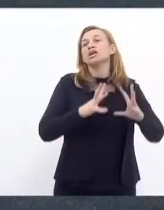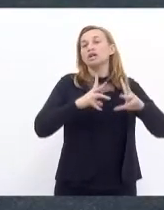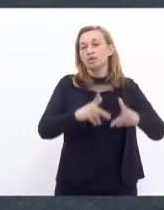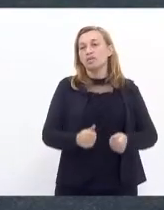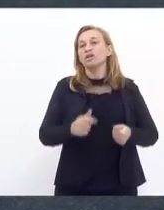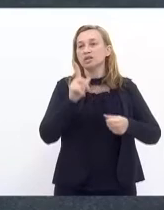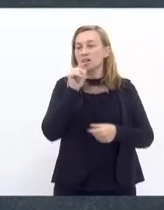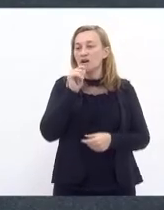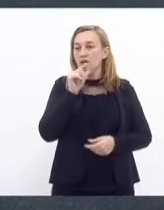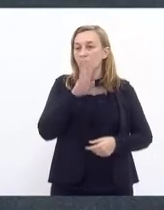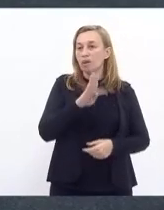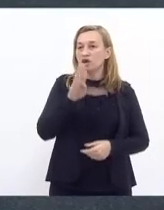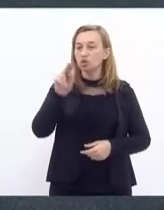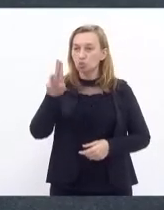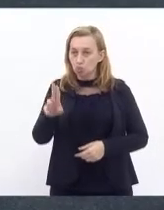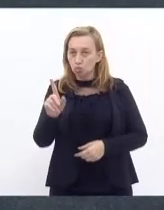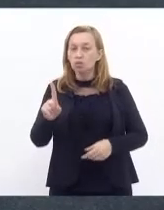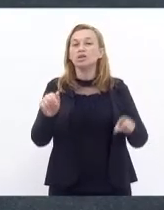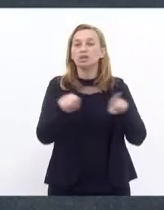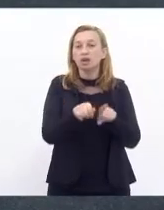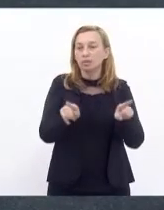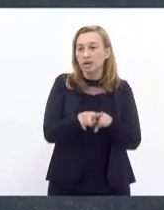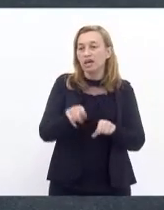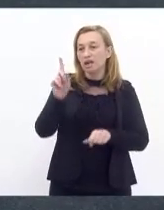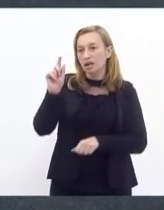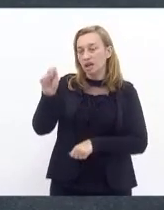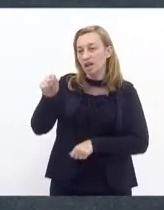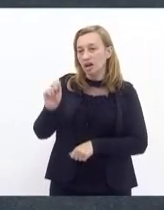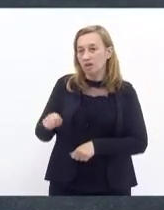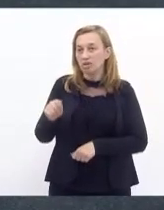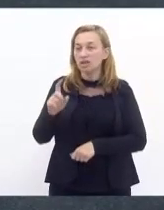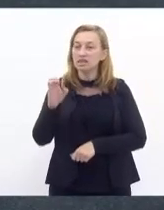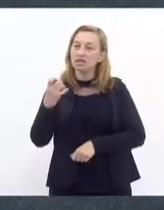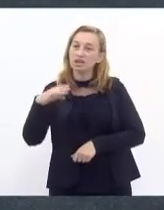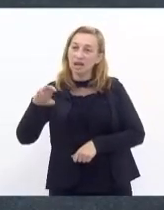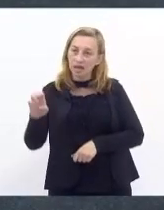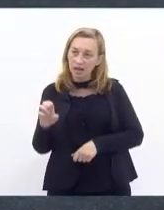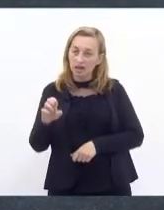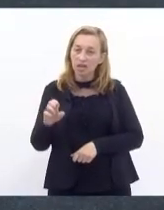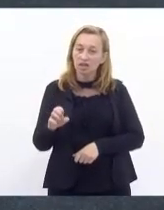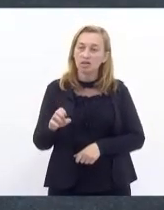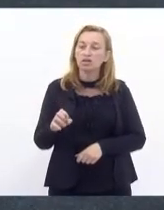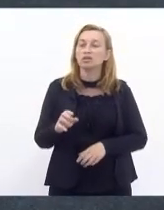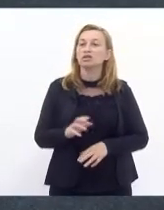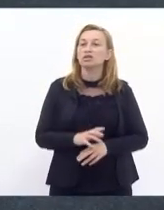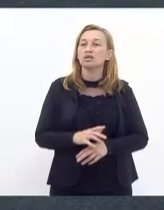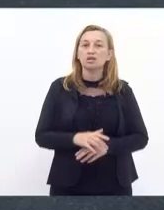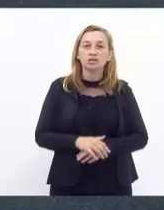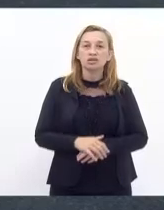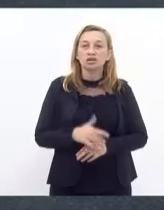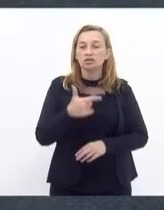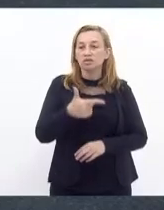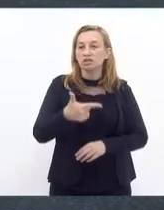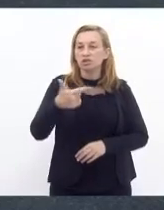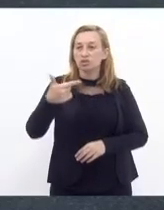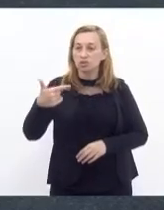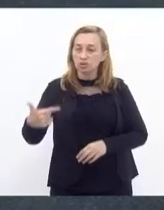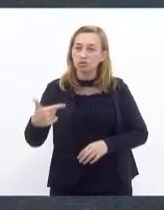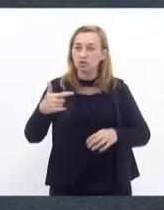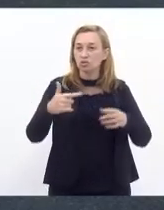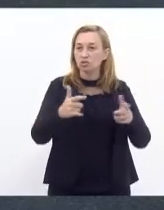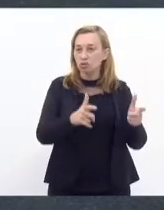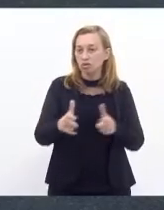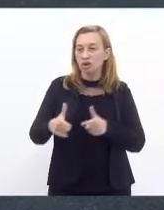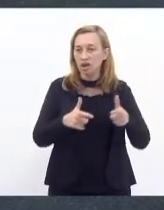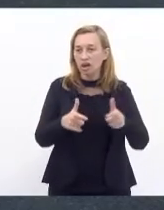a audiência pública sobre o leilão da SEDAE, tá certo? Que é o bloco 3, que reúne 22 bairros na Zona Oeste do Rio de Janeiro, né? E